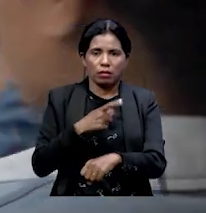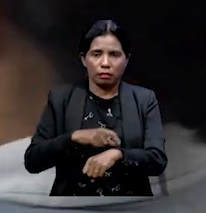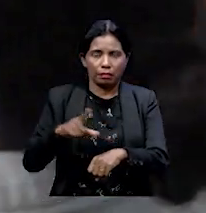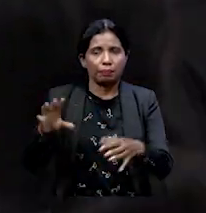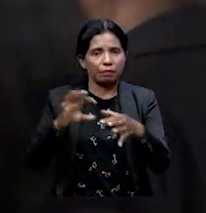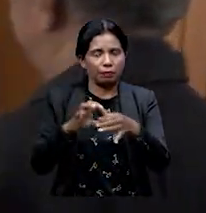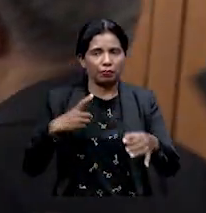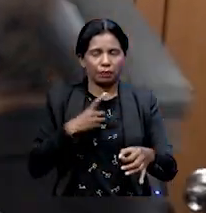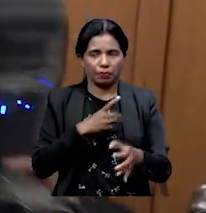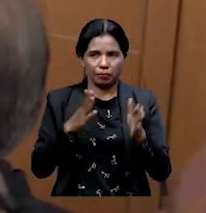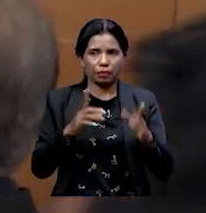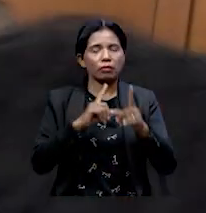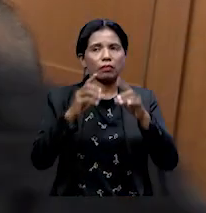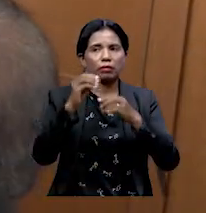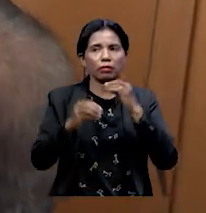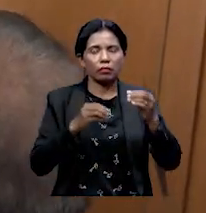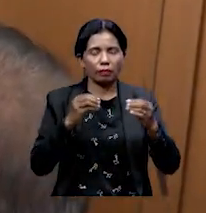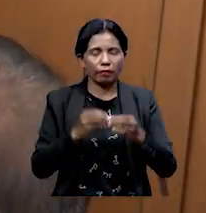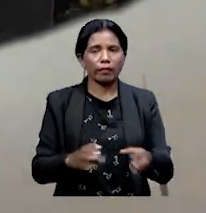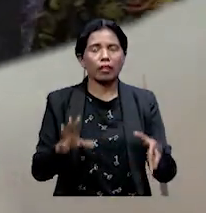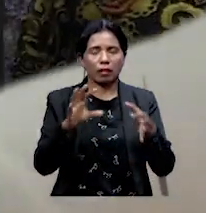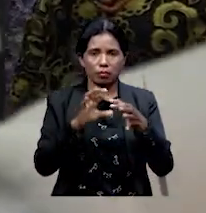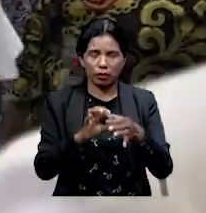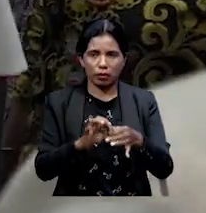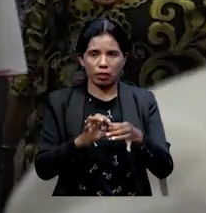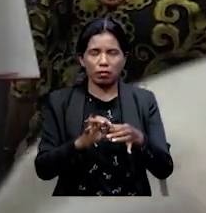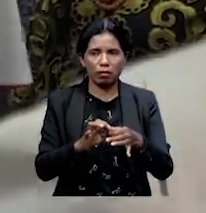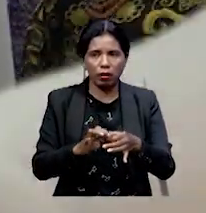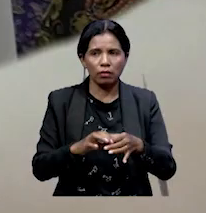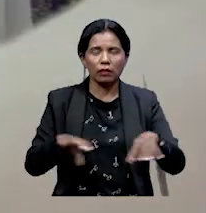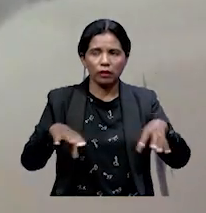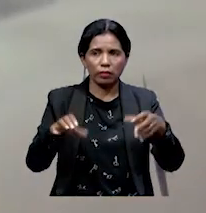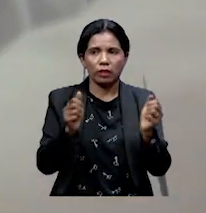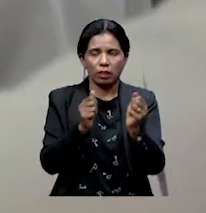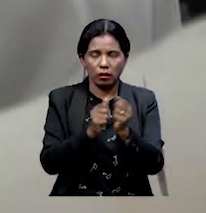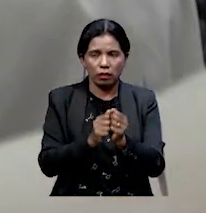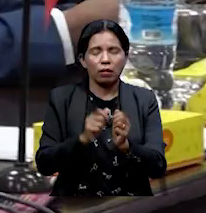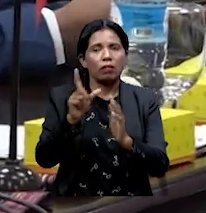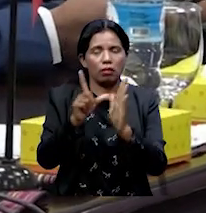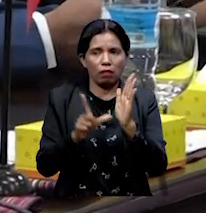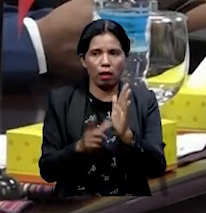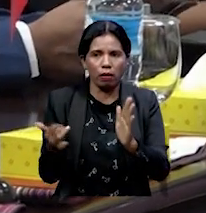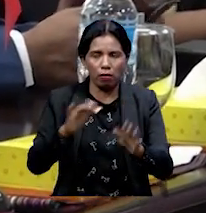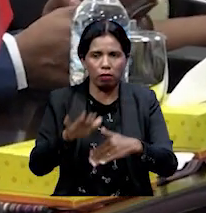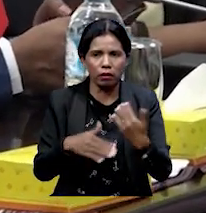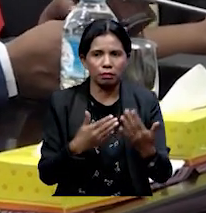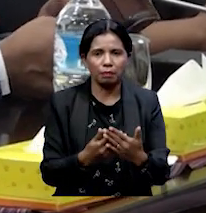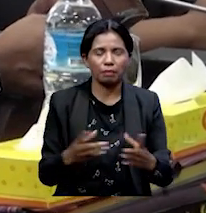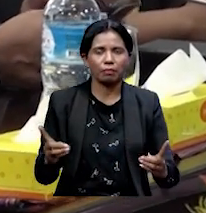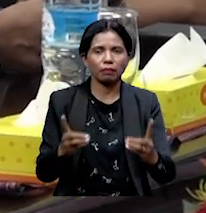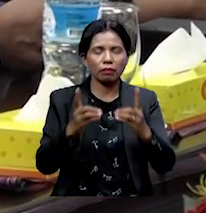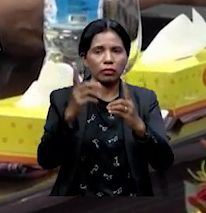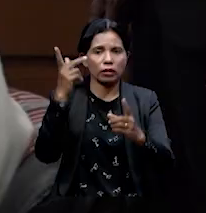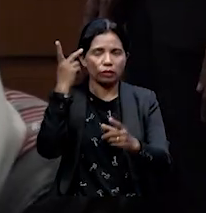Sira, o de qualia com a missão Parlamento halo lei no renovação da lei Sira. Rafael Hassorumalo, vice-primeiro-ministro Santa